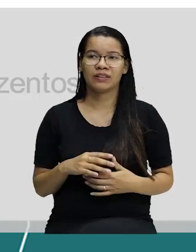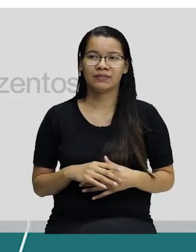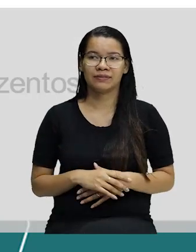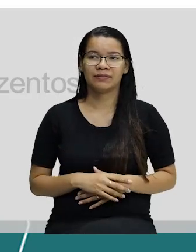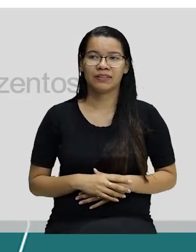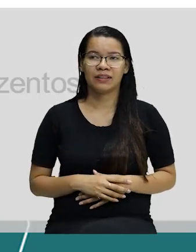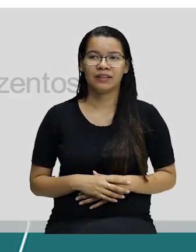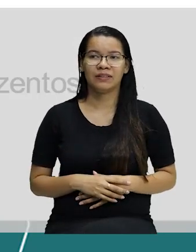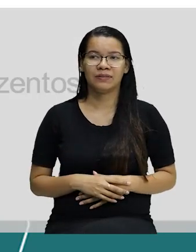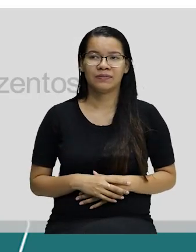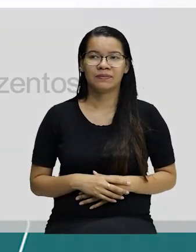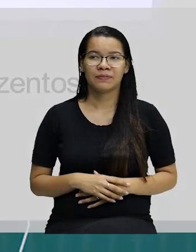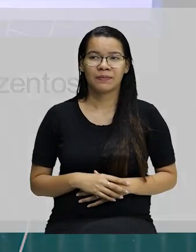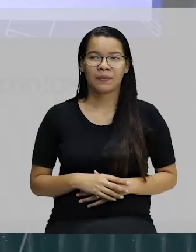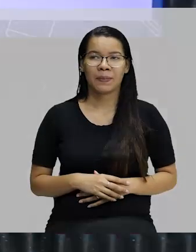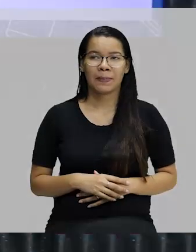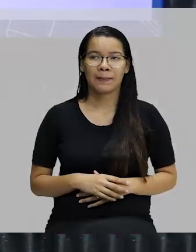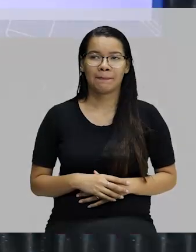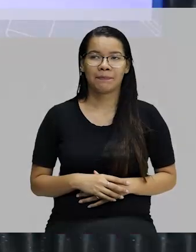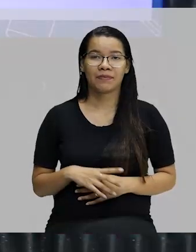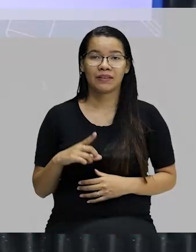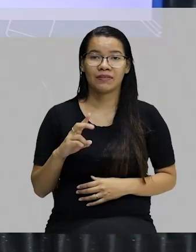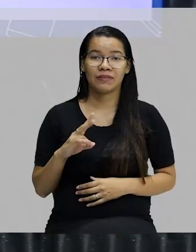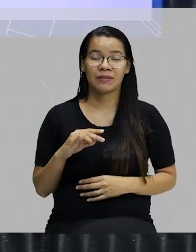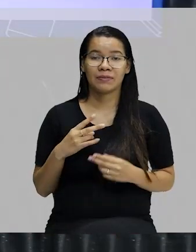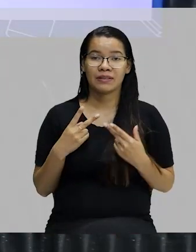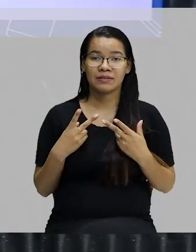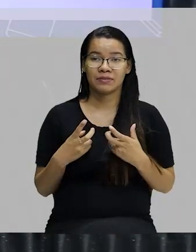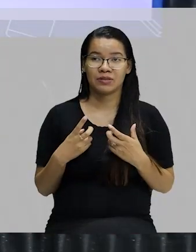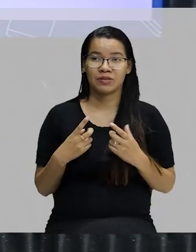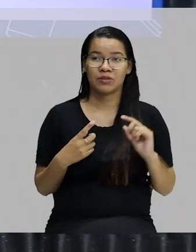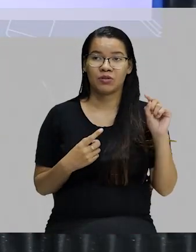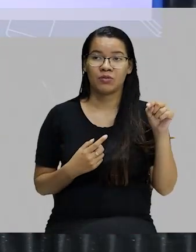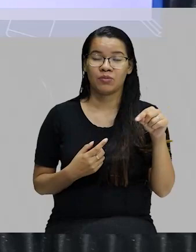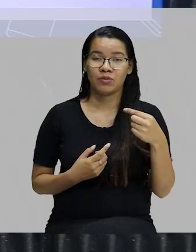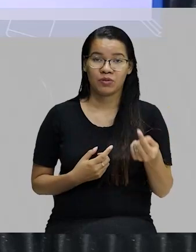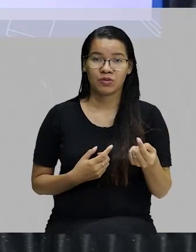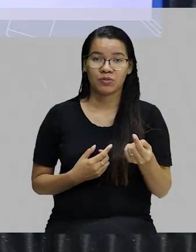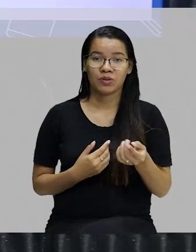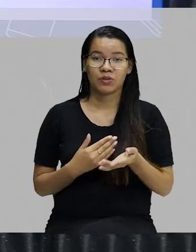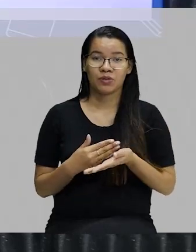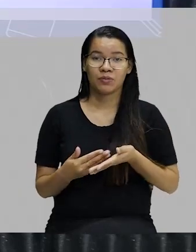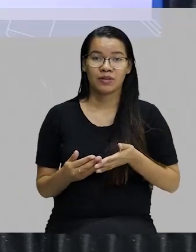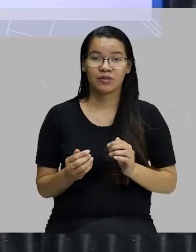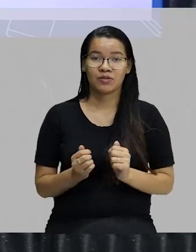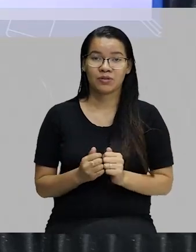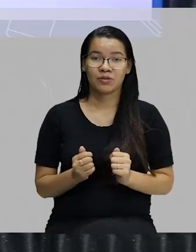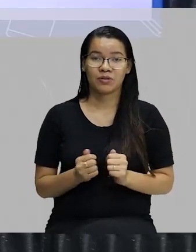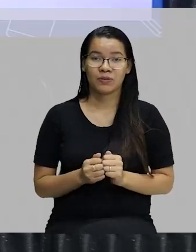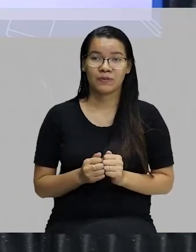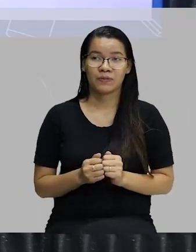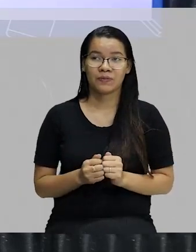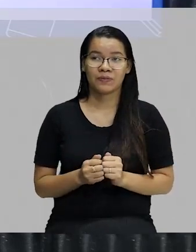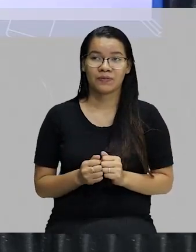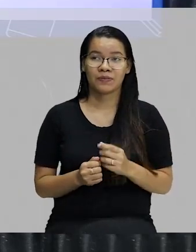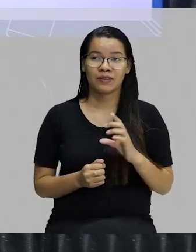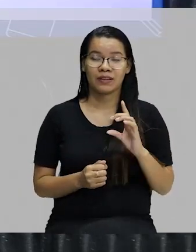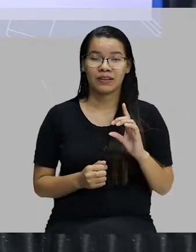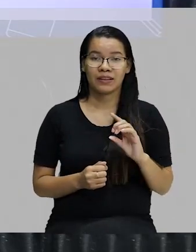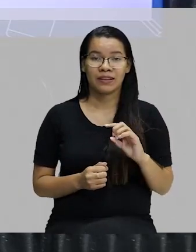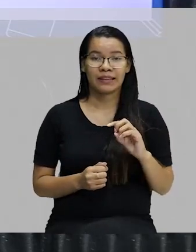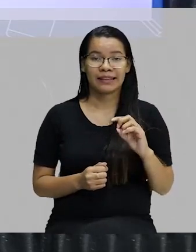cabeça. 20, 21, 22, 23, você vai perceber que o próximo algarismo que começa com a letra D vai ser